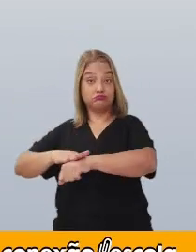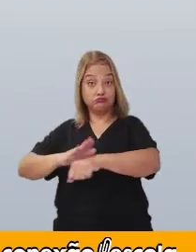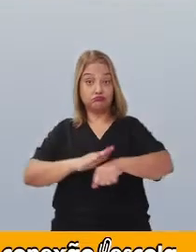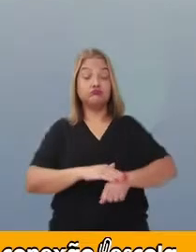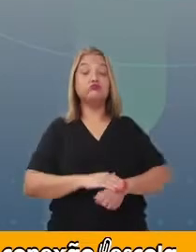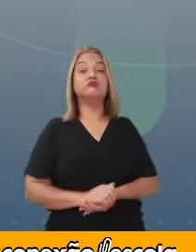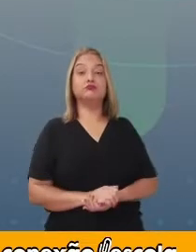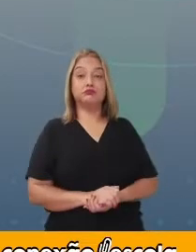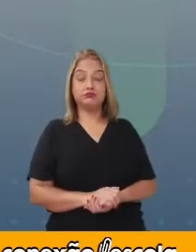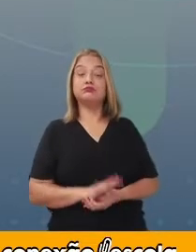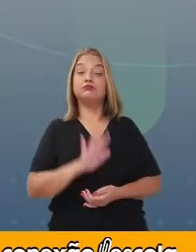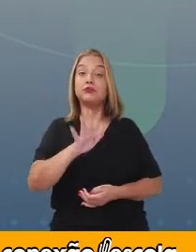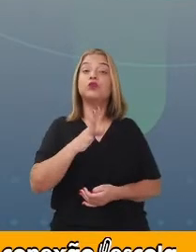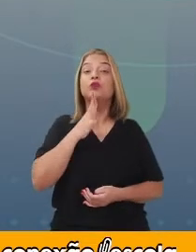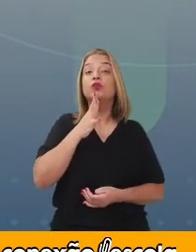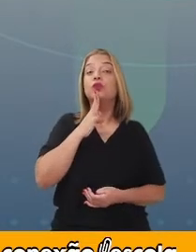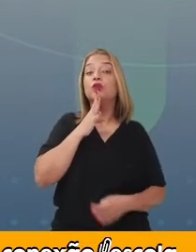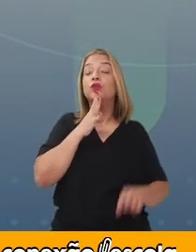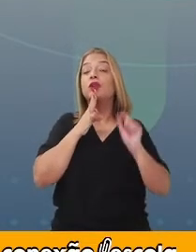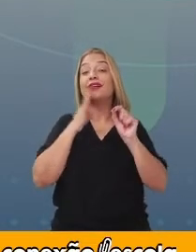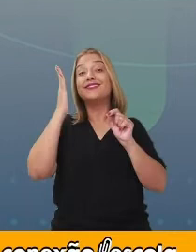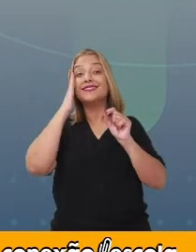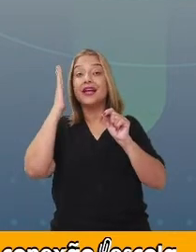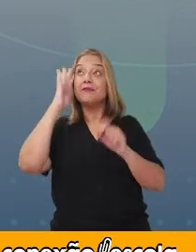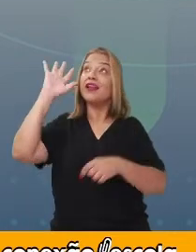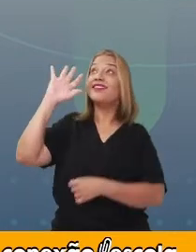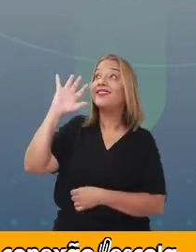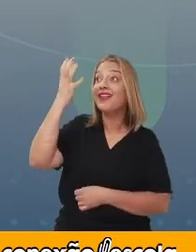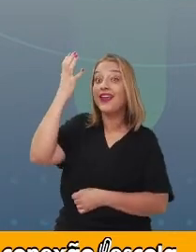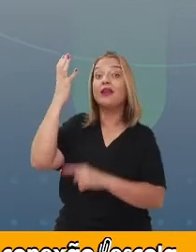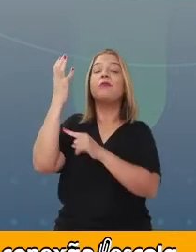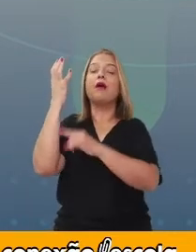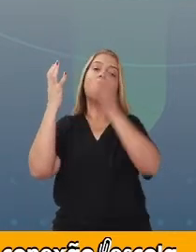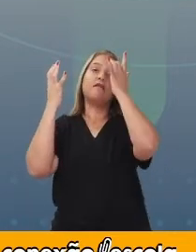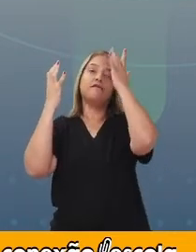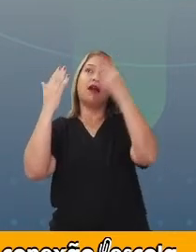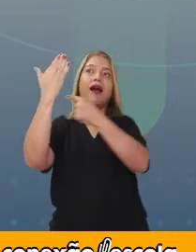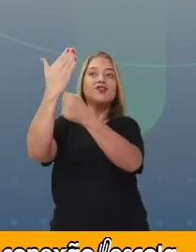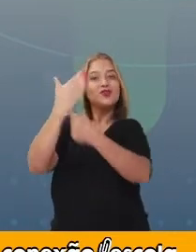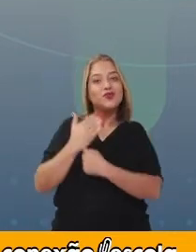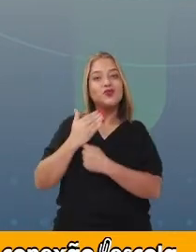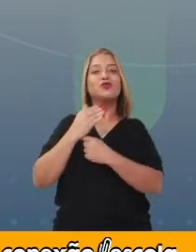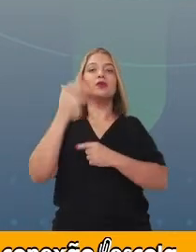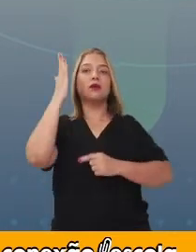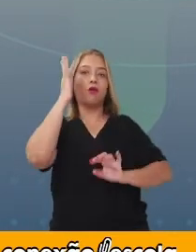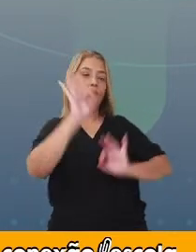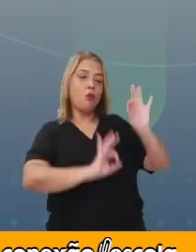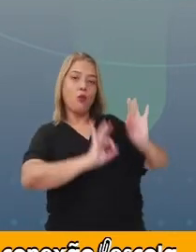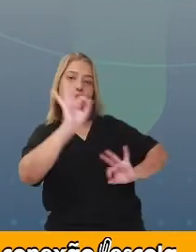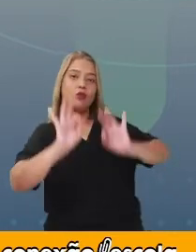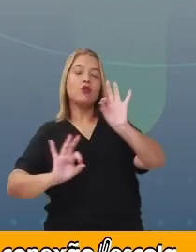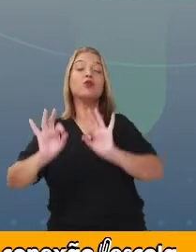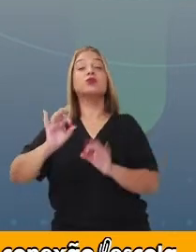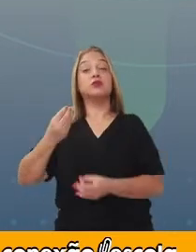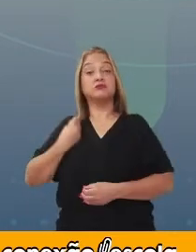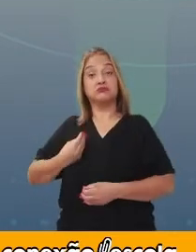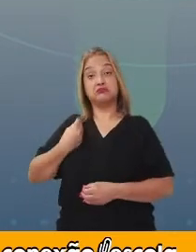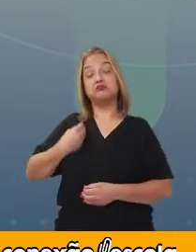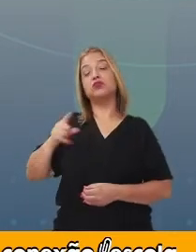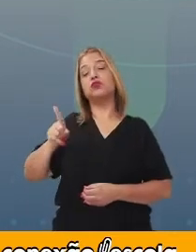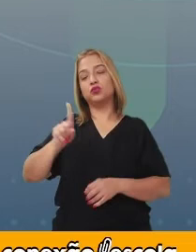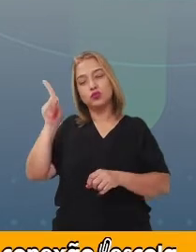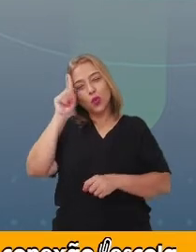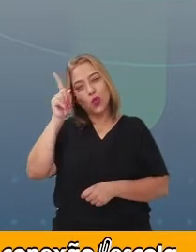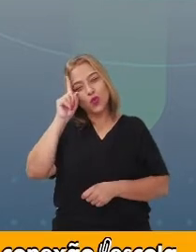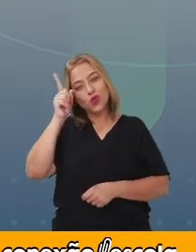atividades. Então, conhecer as medidas de tempo facilitam a nossa organização do nosso